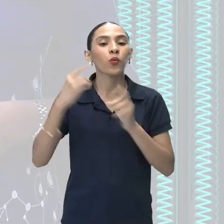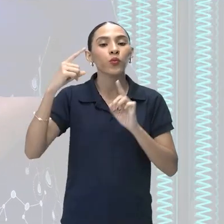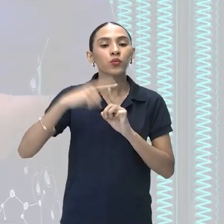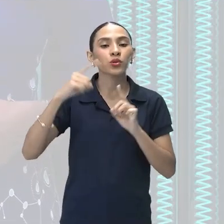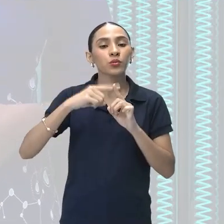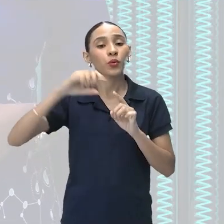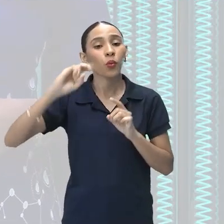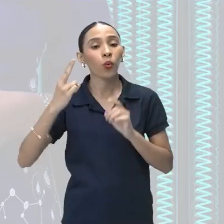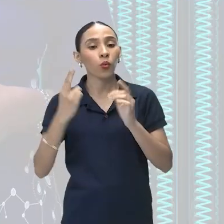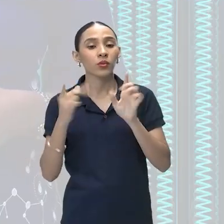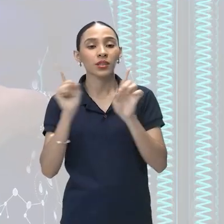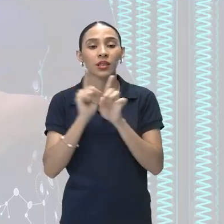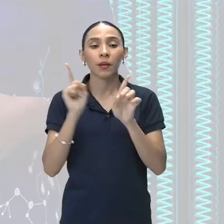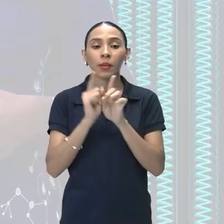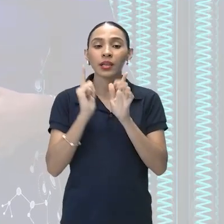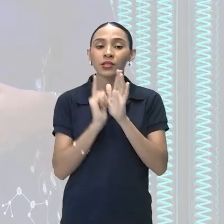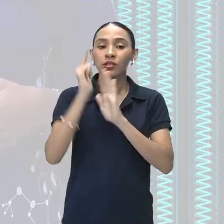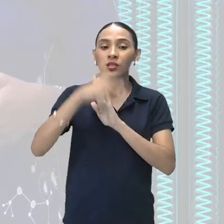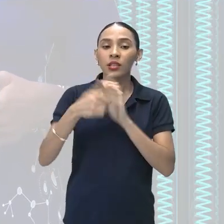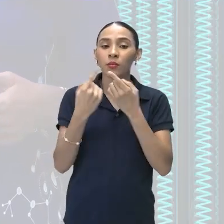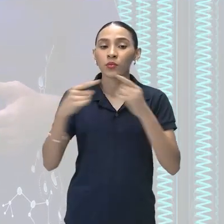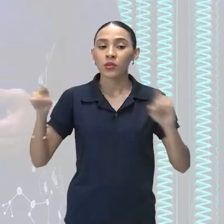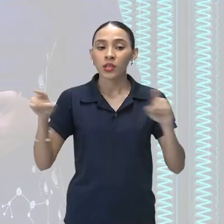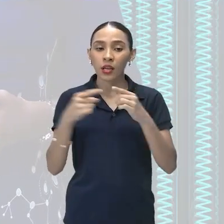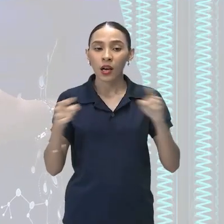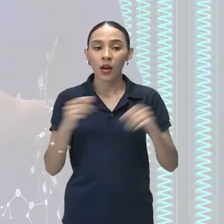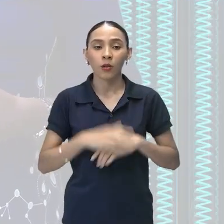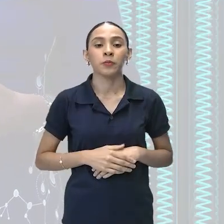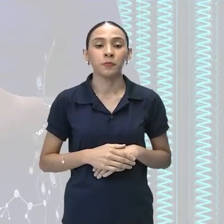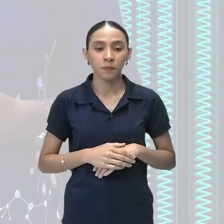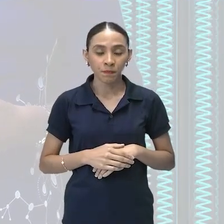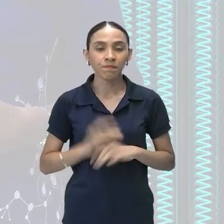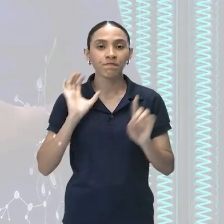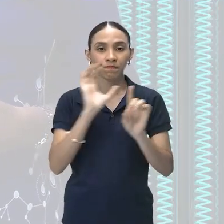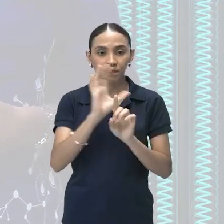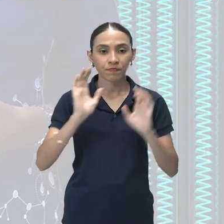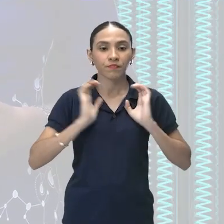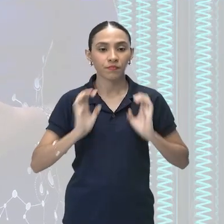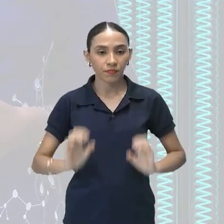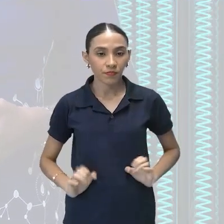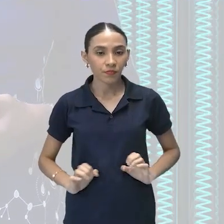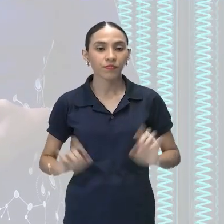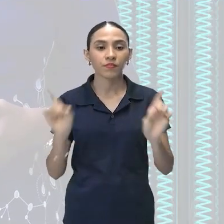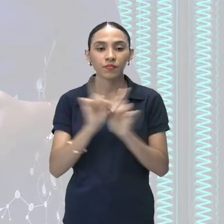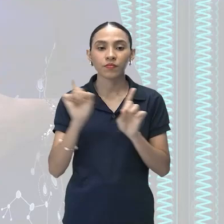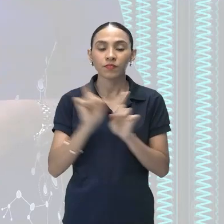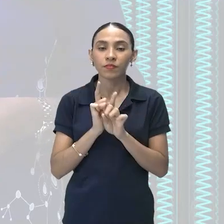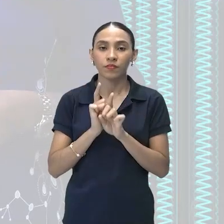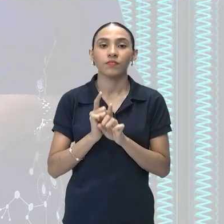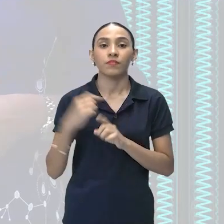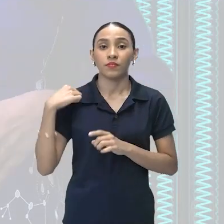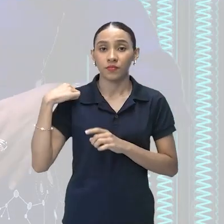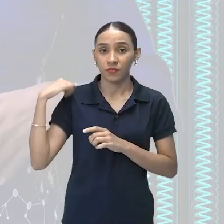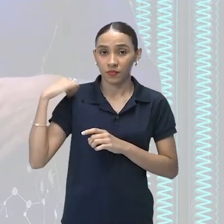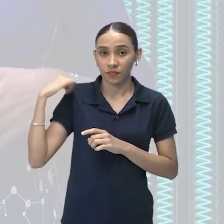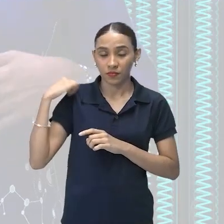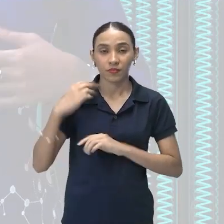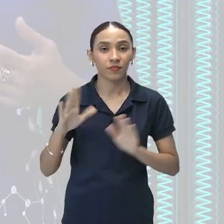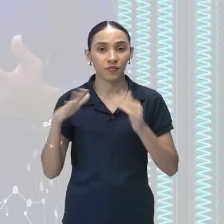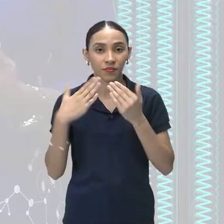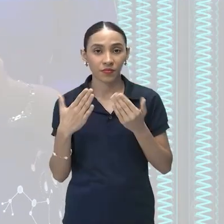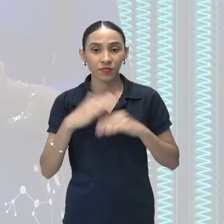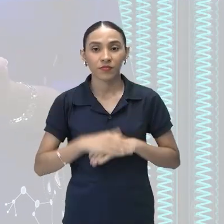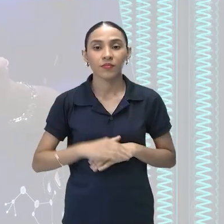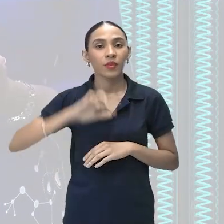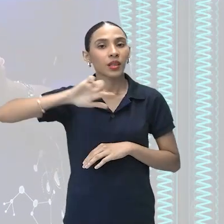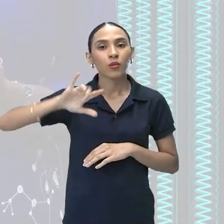estilo ou gênero musical, em um modo de comportamento e em um modo de vestir. Então, ela